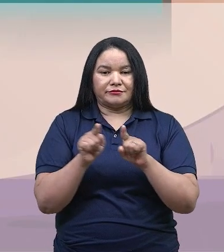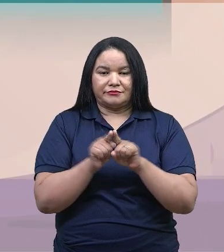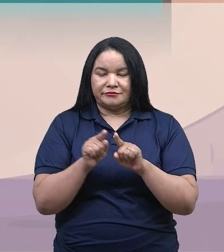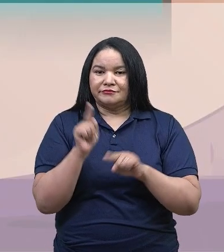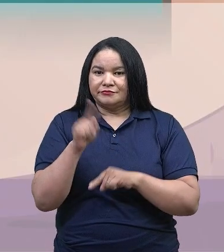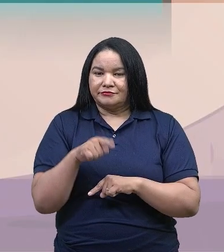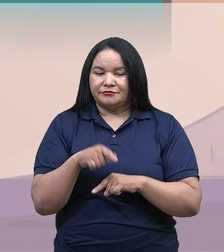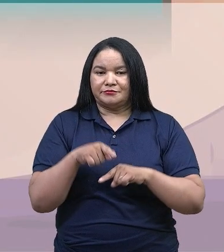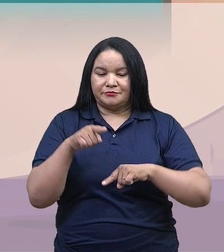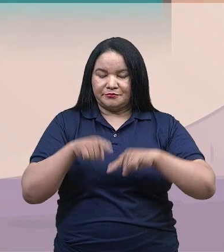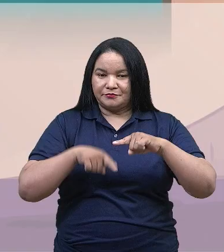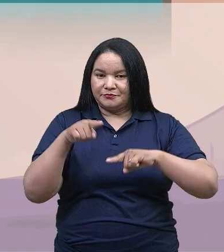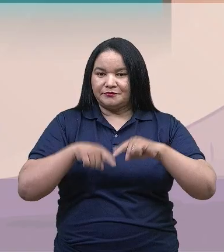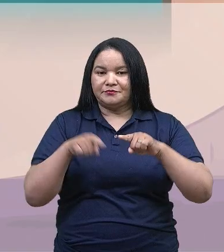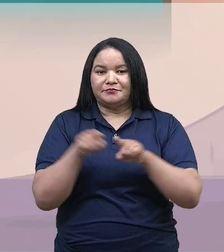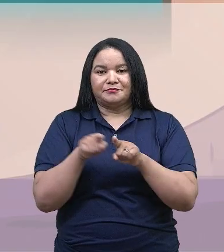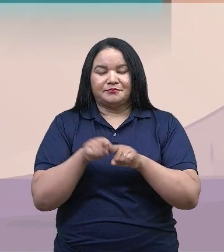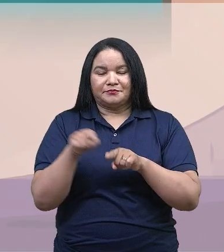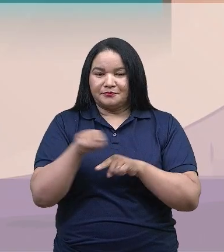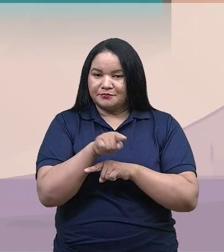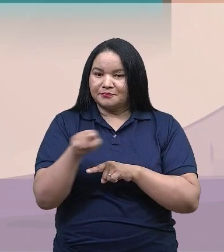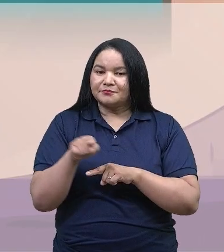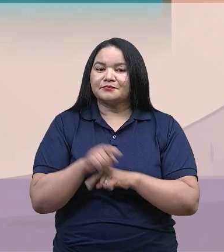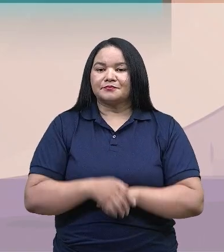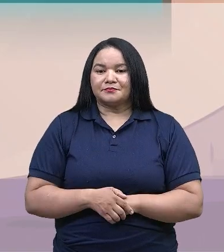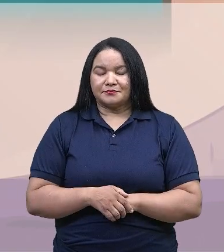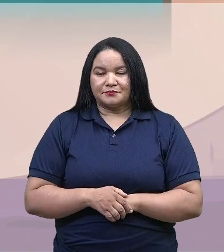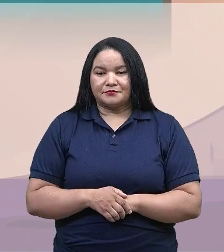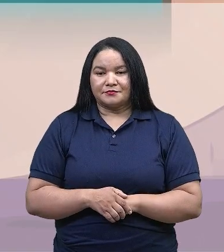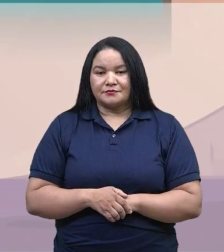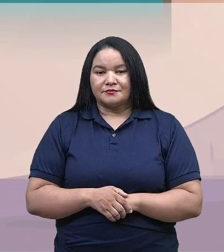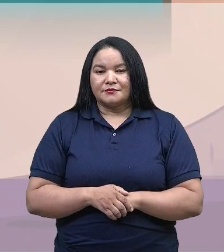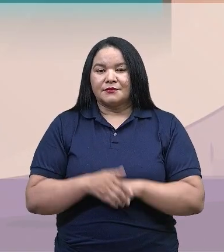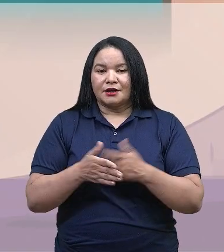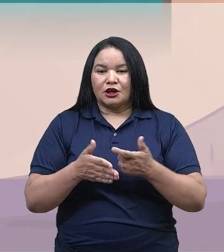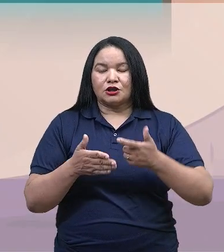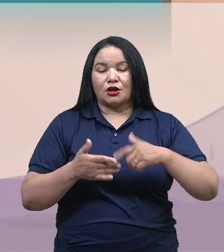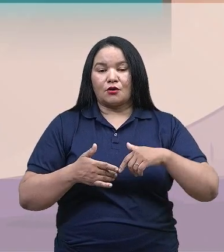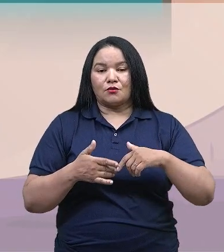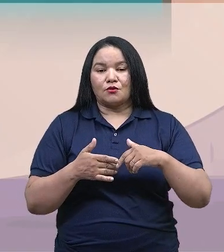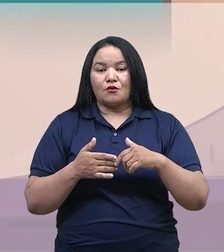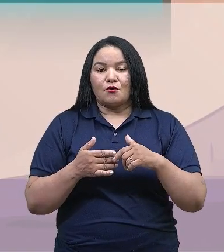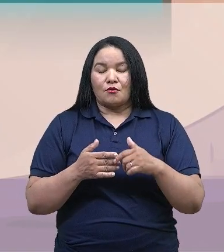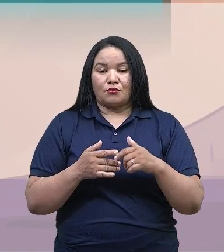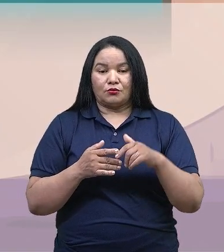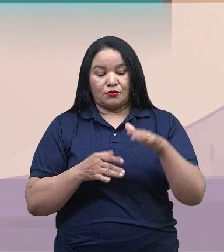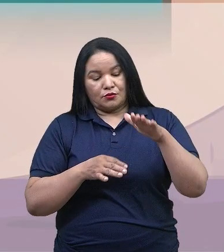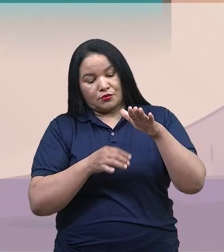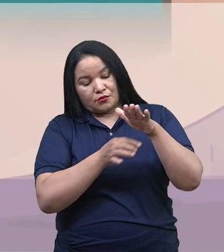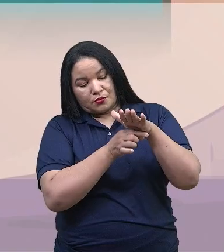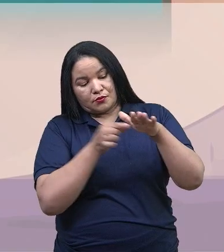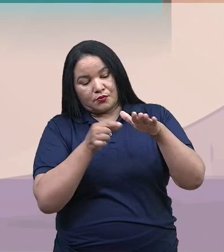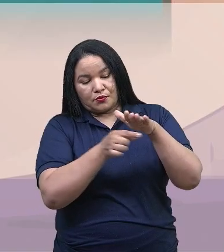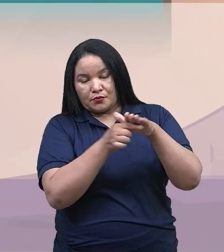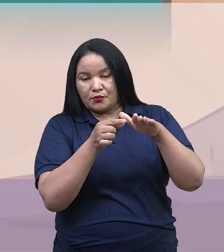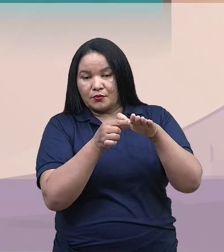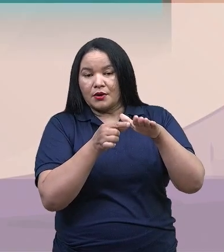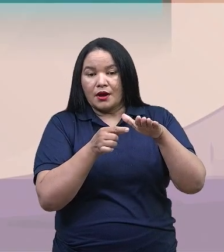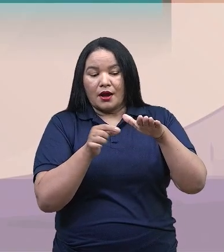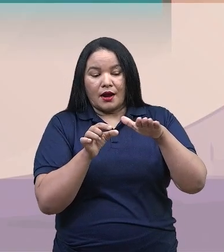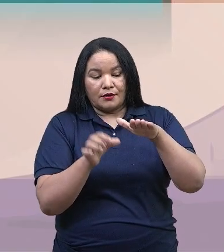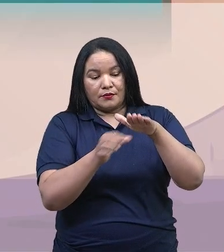desse produto, né, desse patins. E esse patins com 2 eixos, eles permitiam ali curvas e